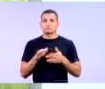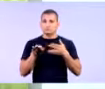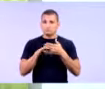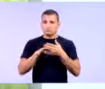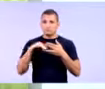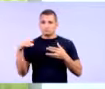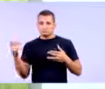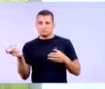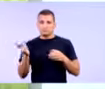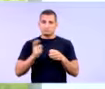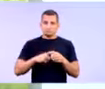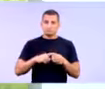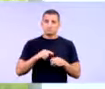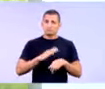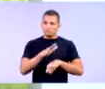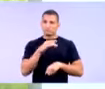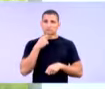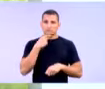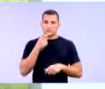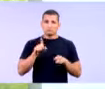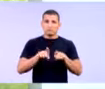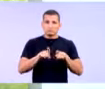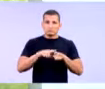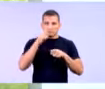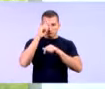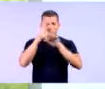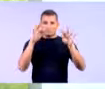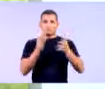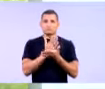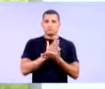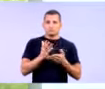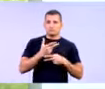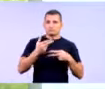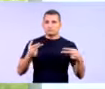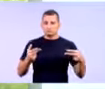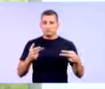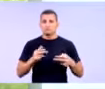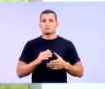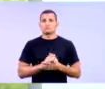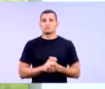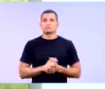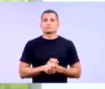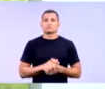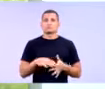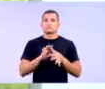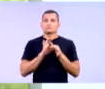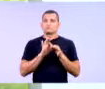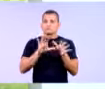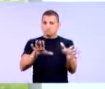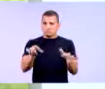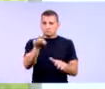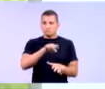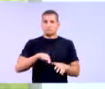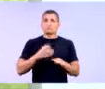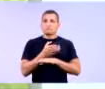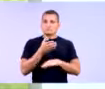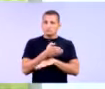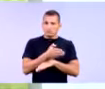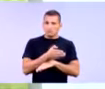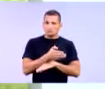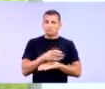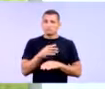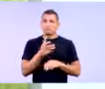dúvidas de vocês, esclarecer algumas coisas que ficaram pendentes e deixar aí vocês participarem também ativamente, né? Vendo